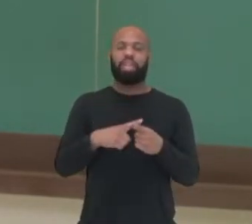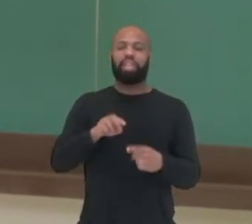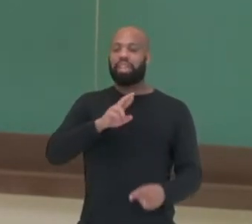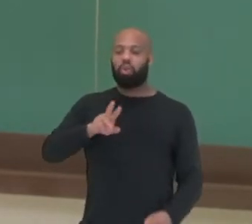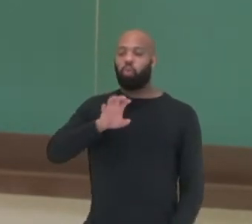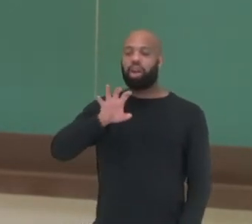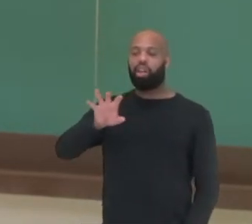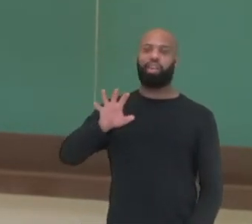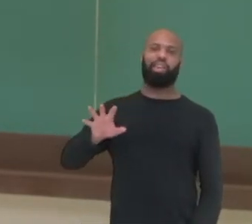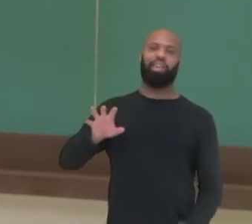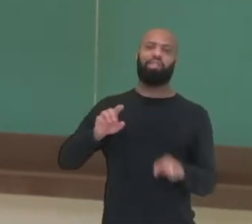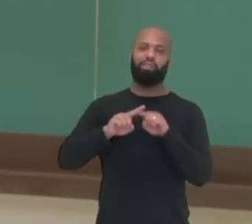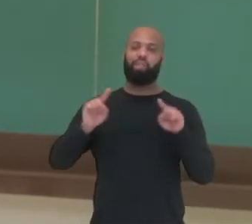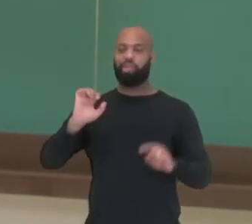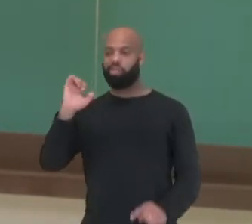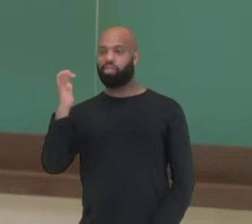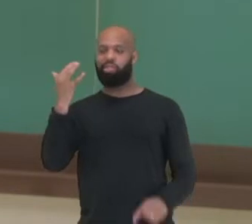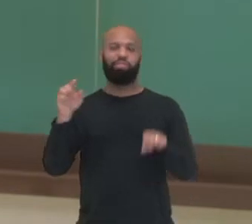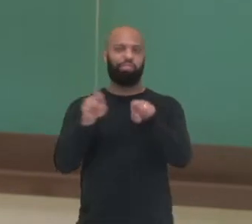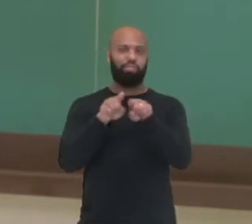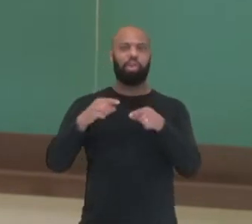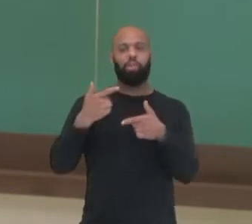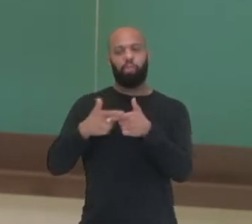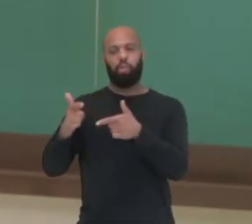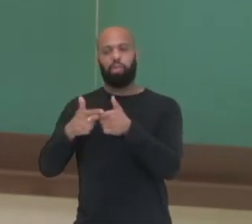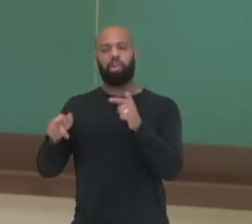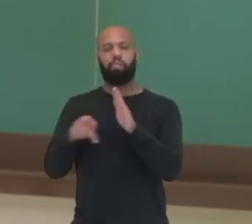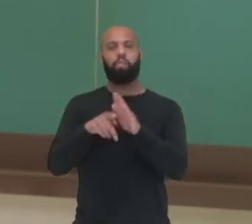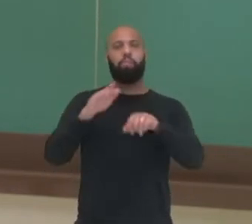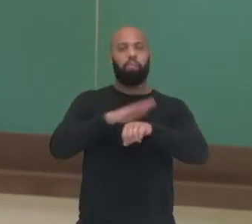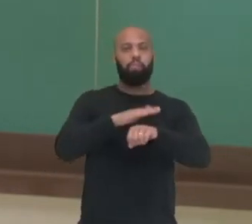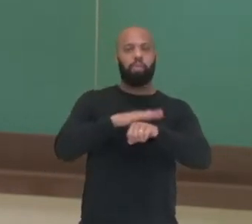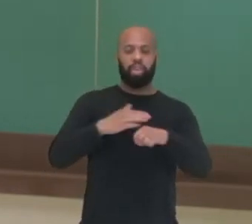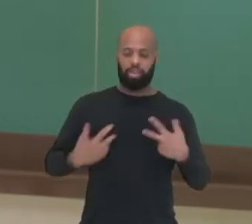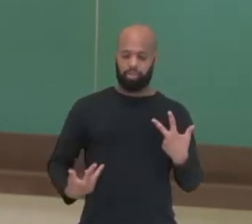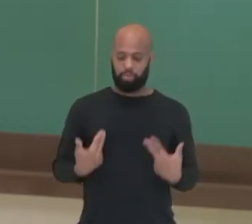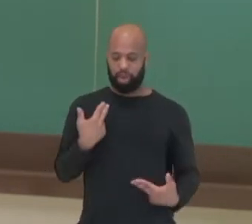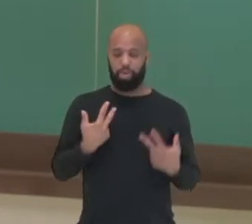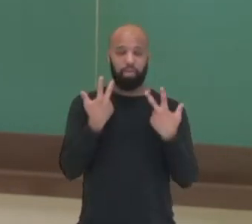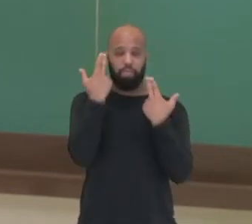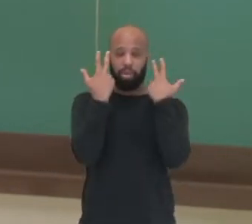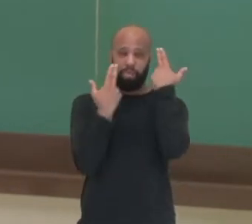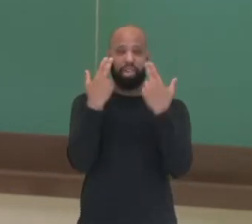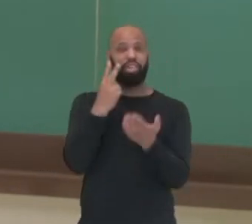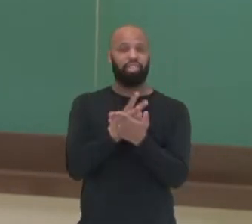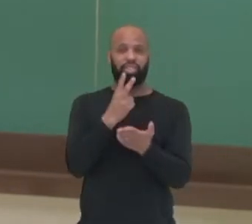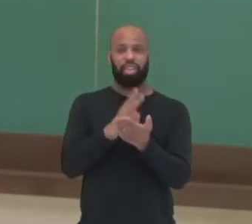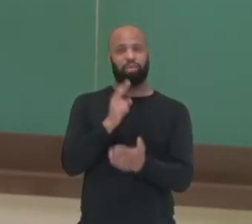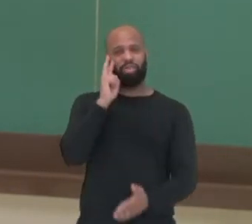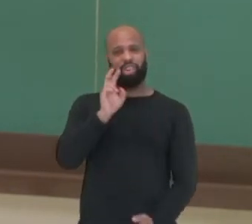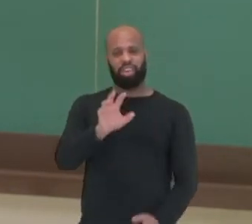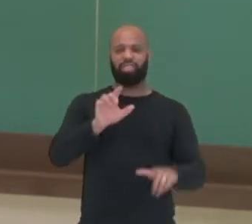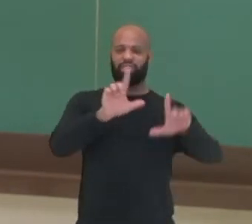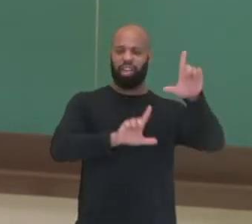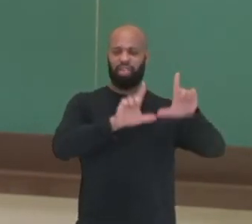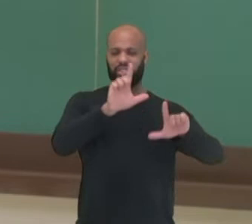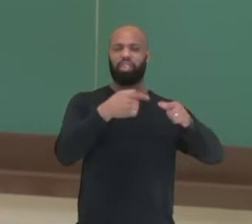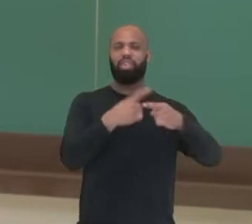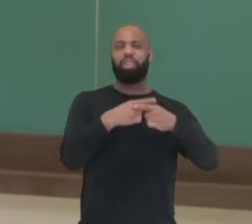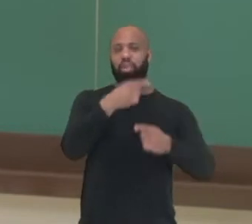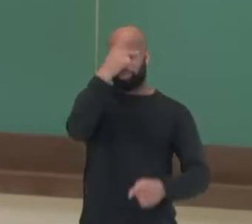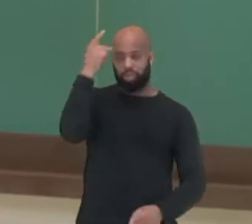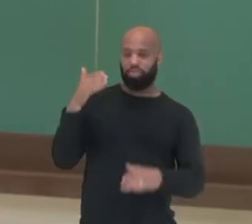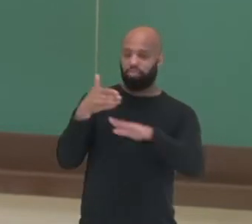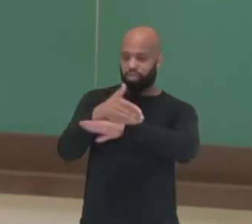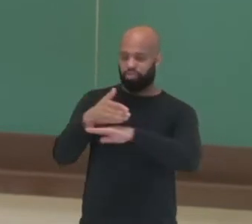esperado, pode ser que aconteçam problemas ali durante a cirurgia, como a gente vê isso direto na mídia, né? Problemas que a pessoa foi fazer uma